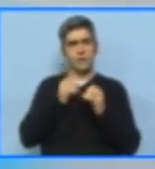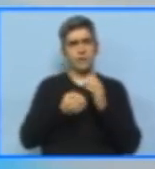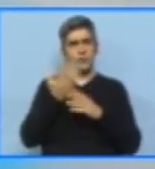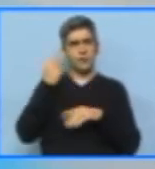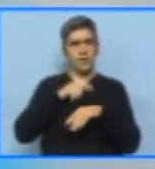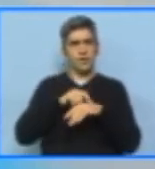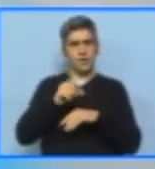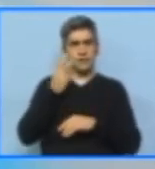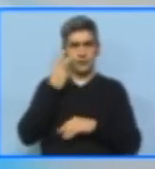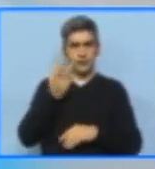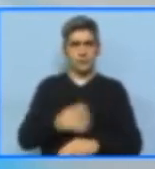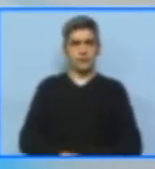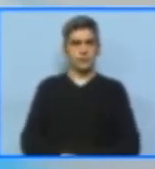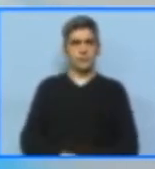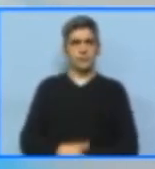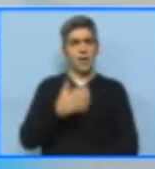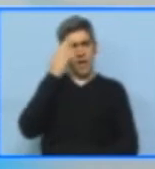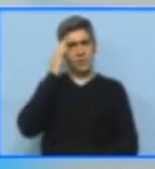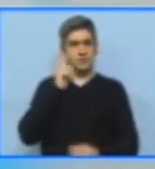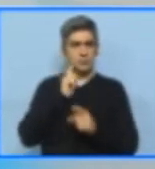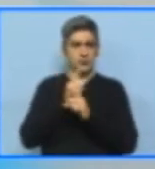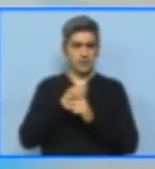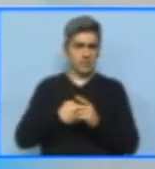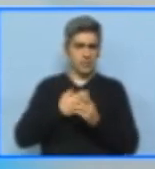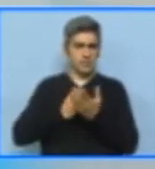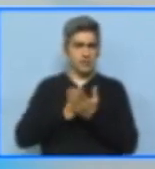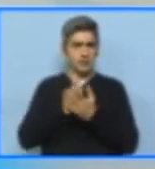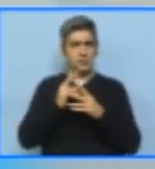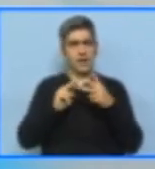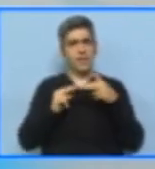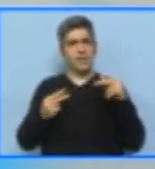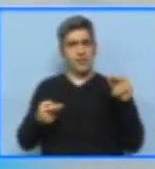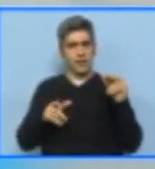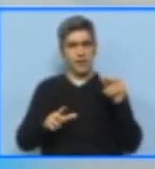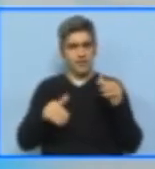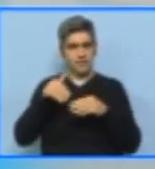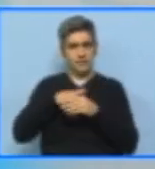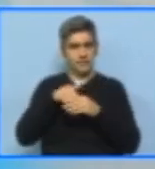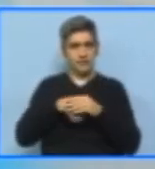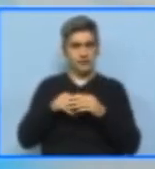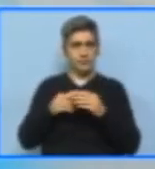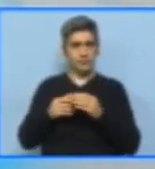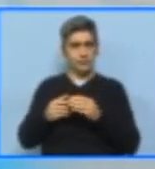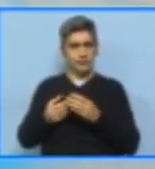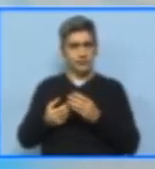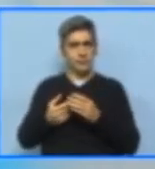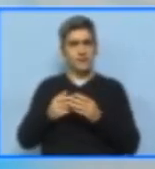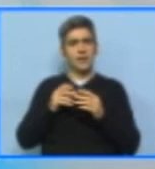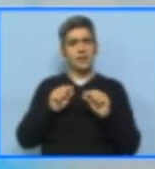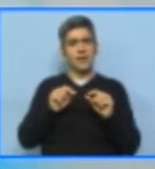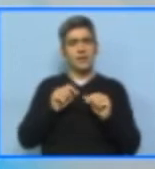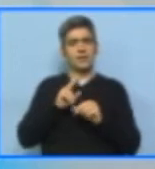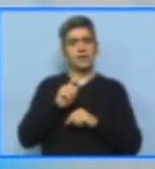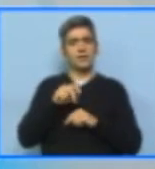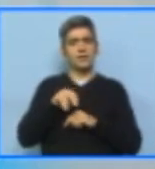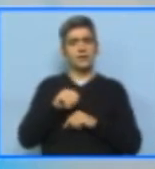tempo em que ele viveu. Eu penso que isso se mantém no ADN daquilo que é a Rádio Renascença. Aliás, o nome